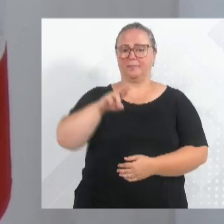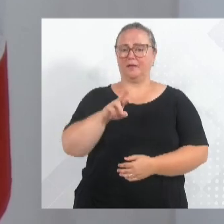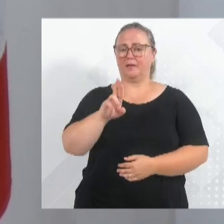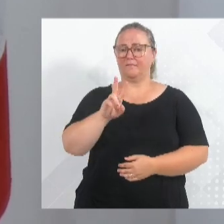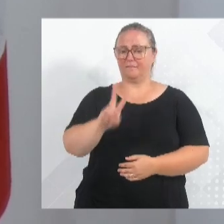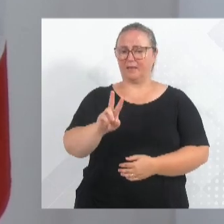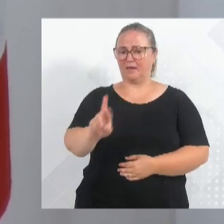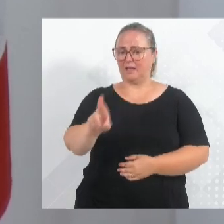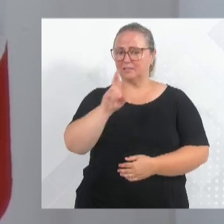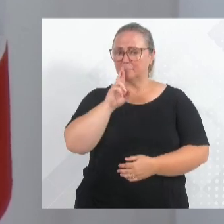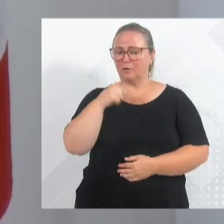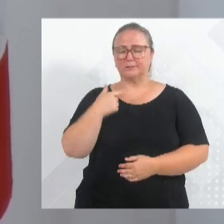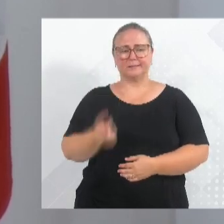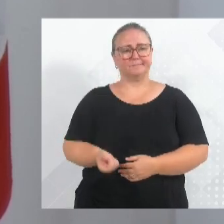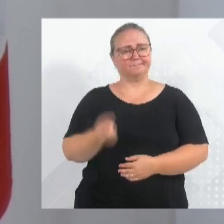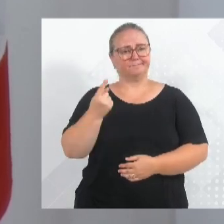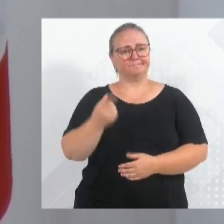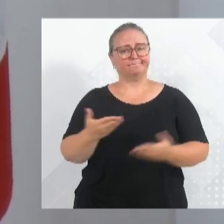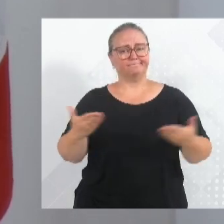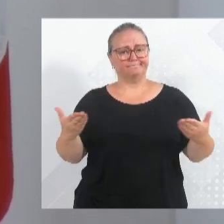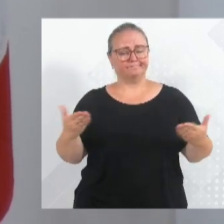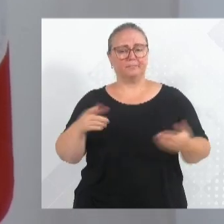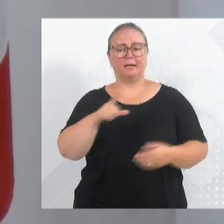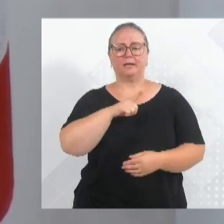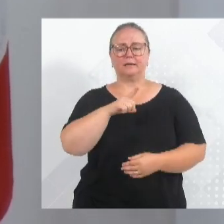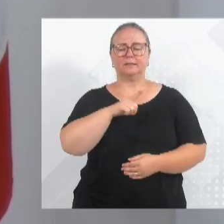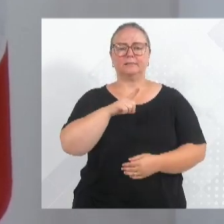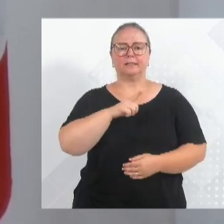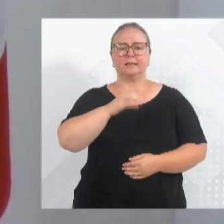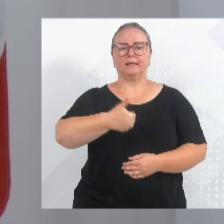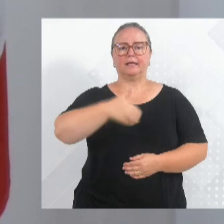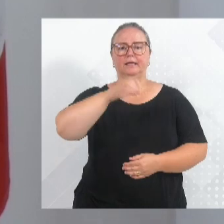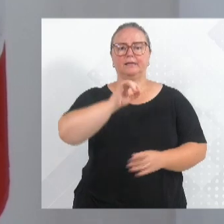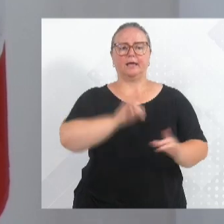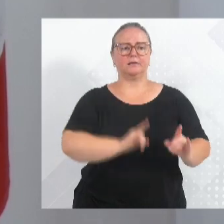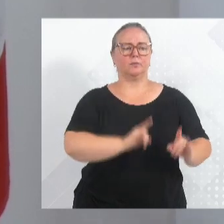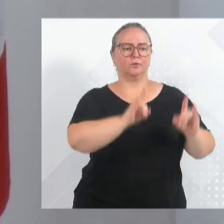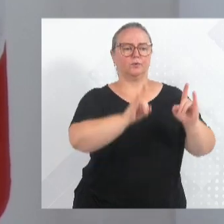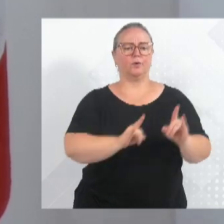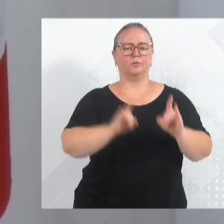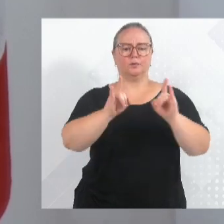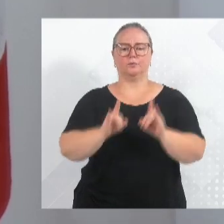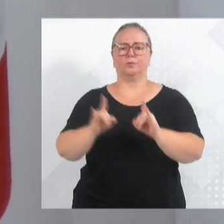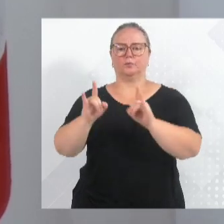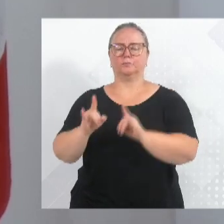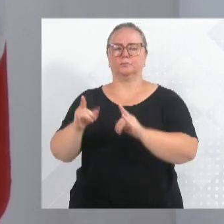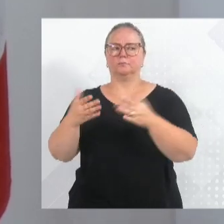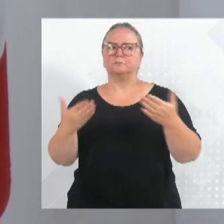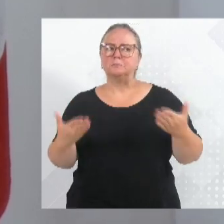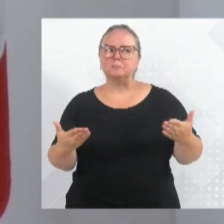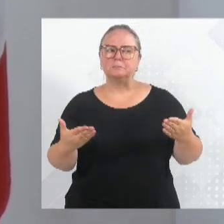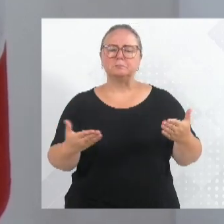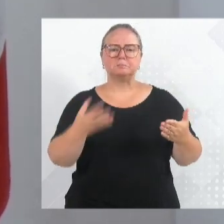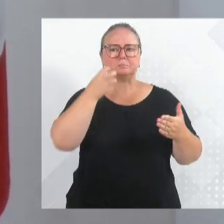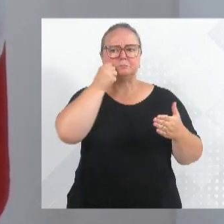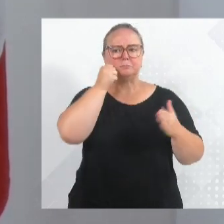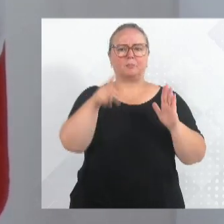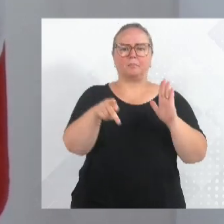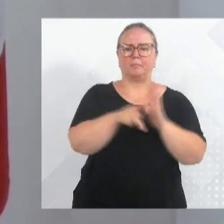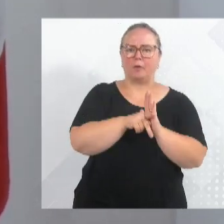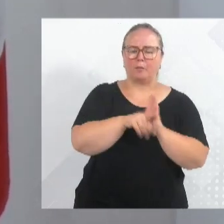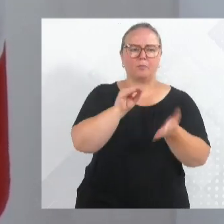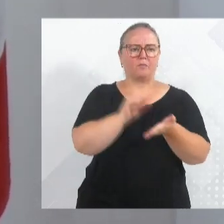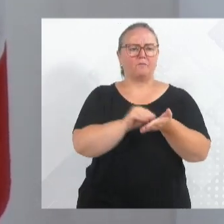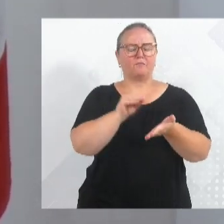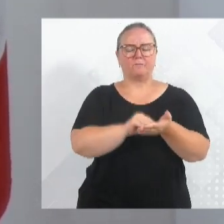Aqui nas 10 torres, nós vamos ter externa, vamos ter consumo próprio, não vamos se preocupar, não vai faltar